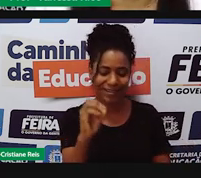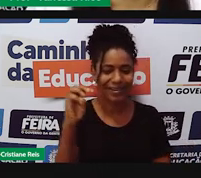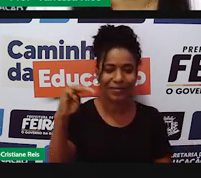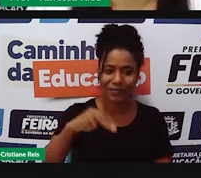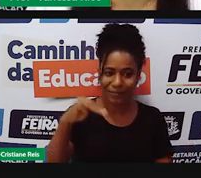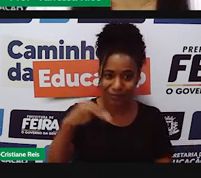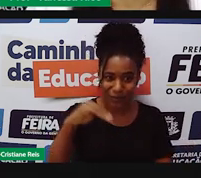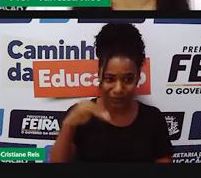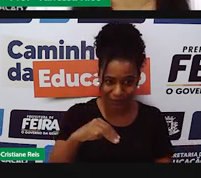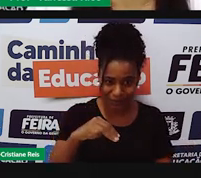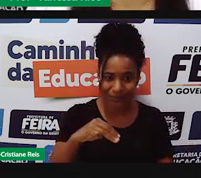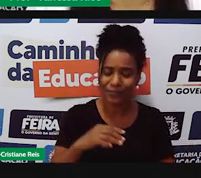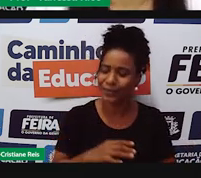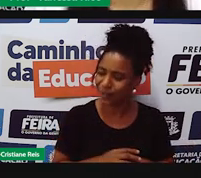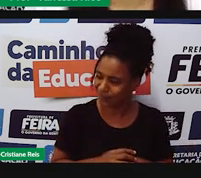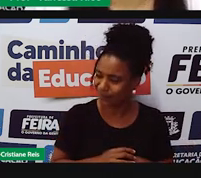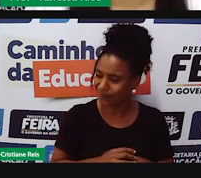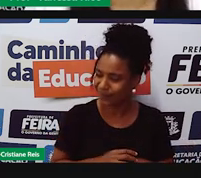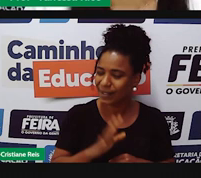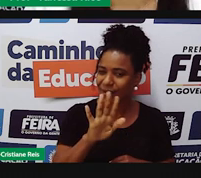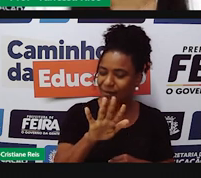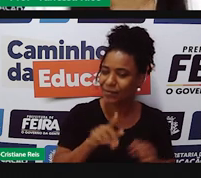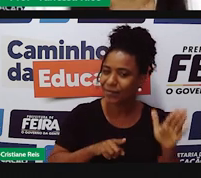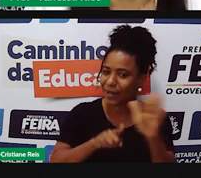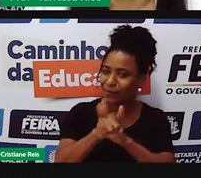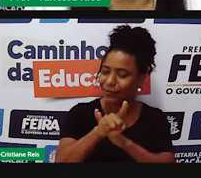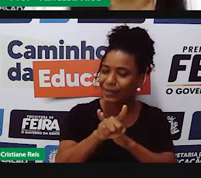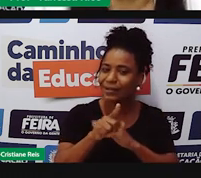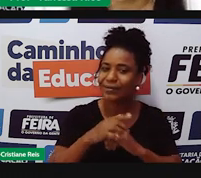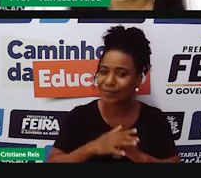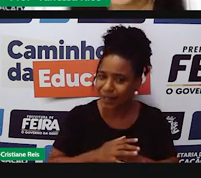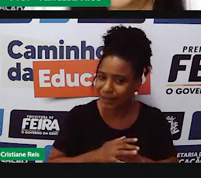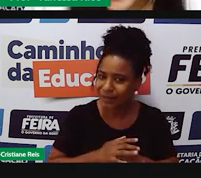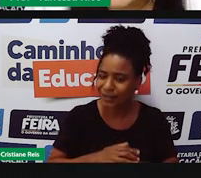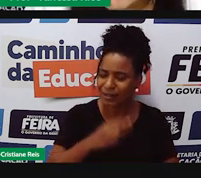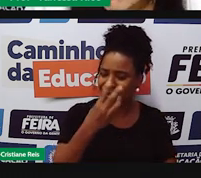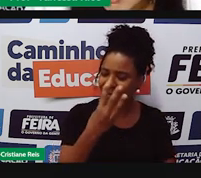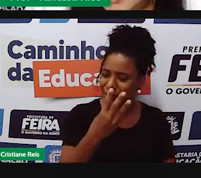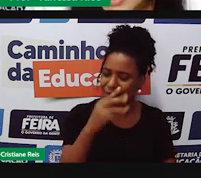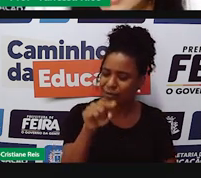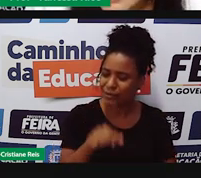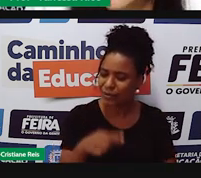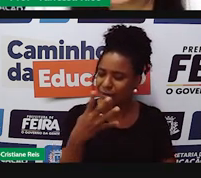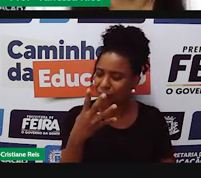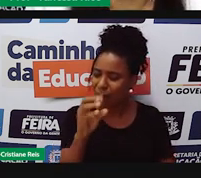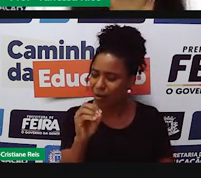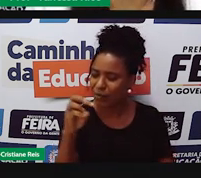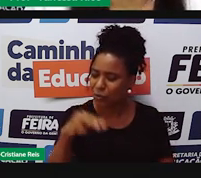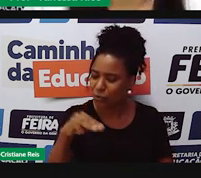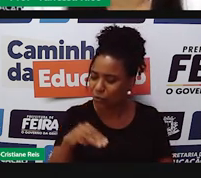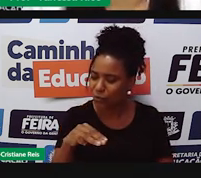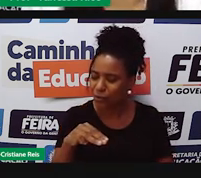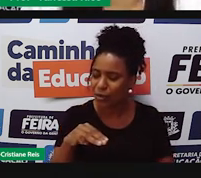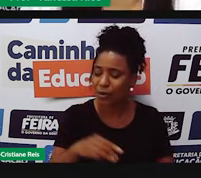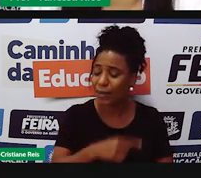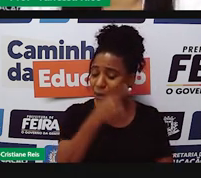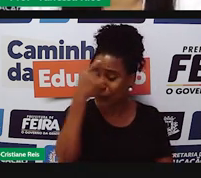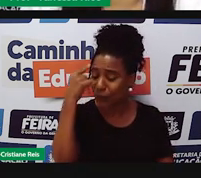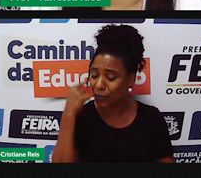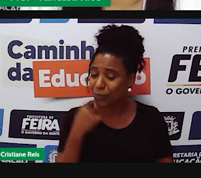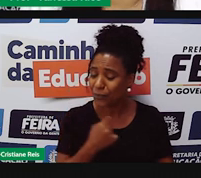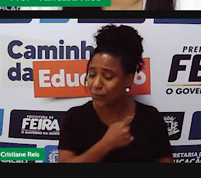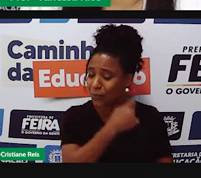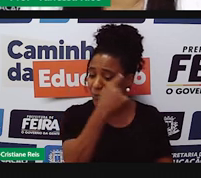3 horas e 40 minutos. E a Pro ainda poderia perguntar quantos minutos faltam para completar 4 horas? Olha, se a gente